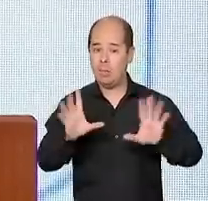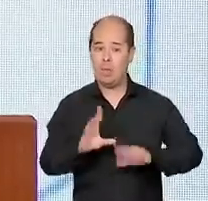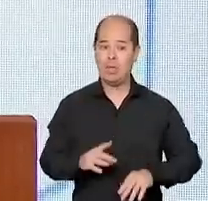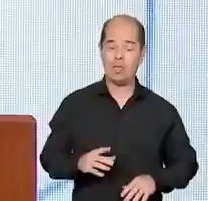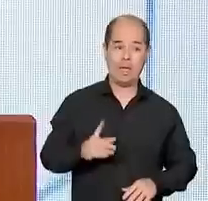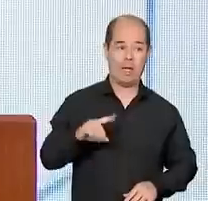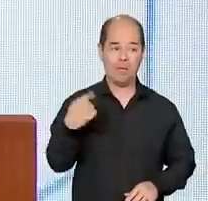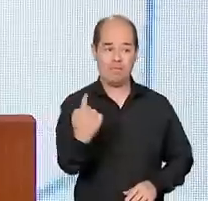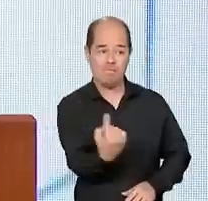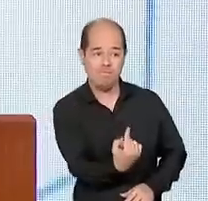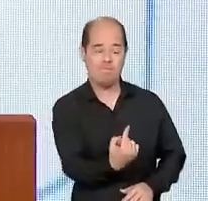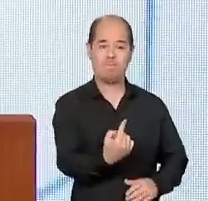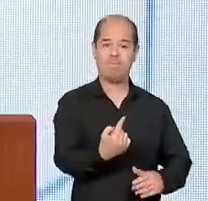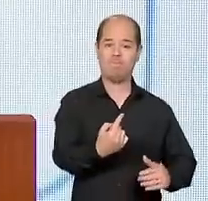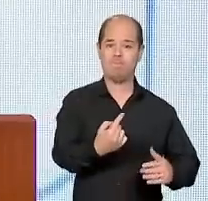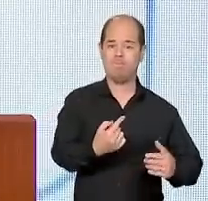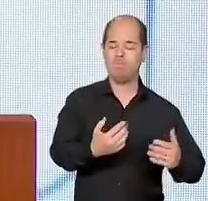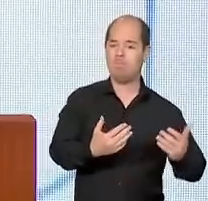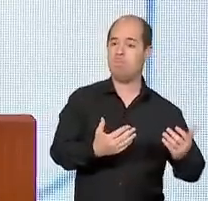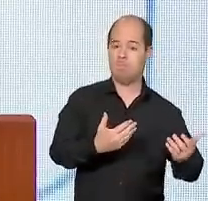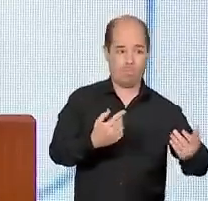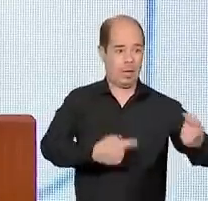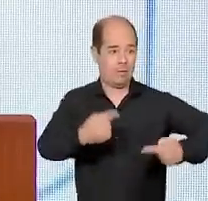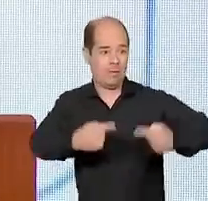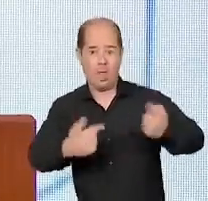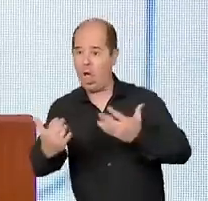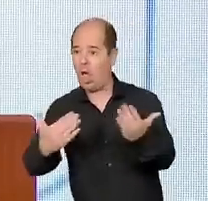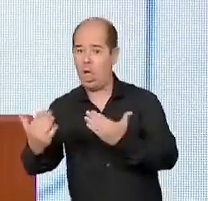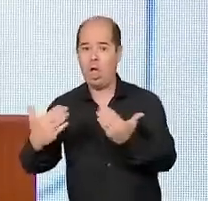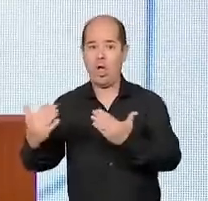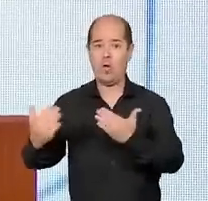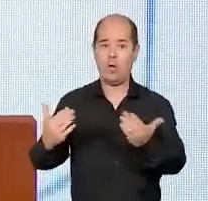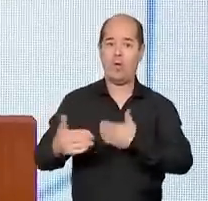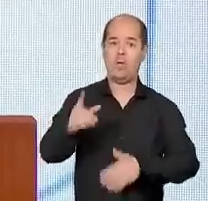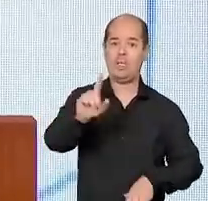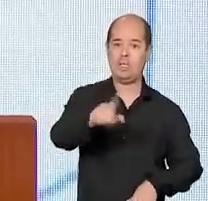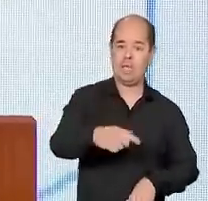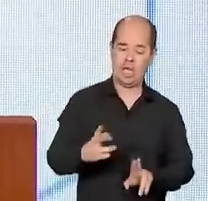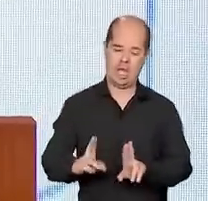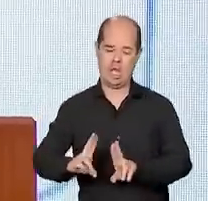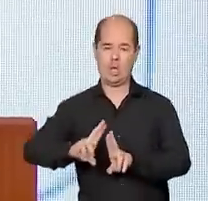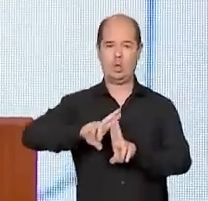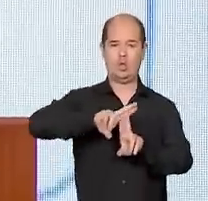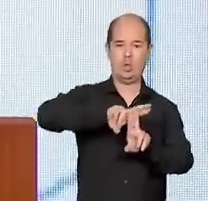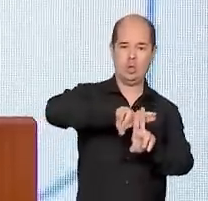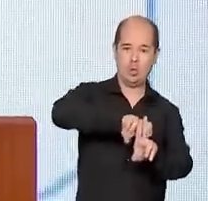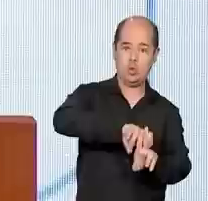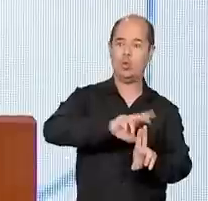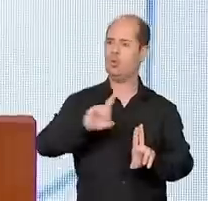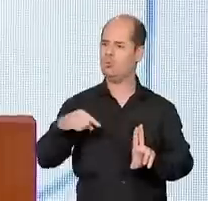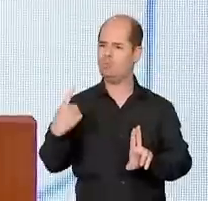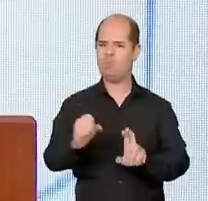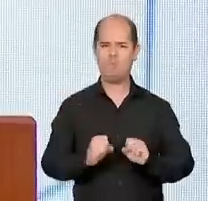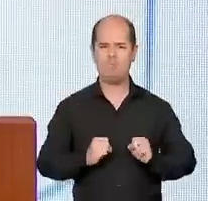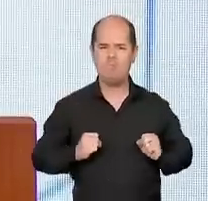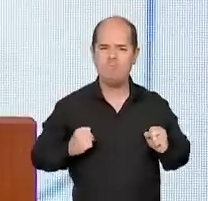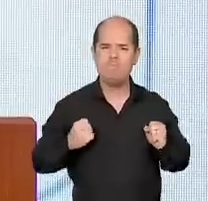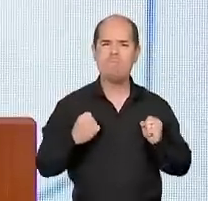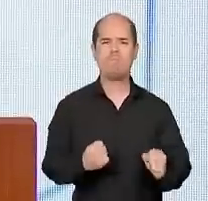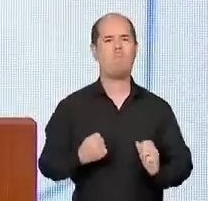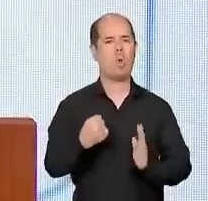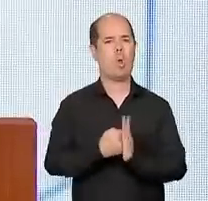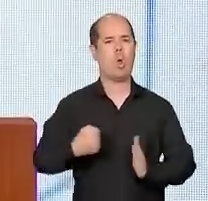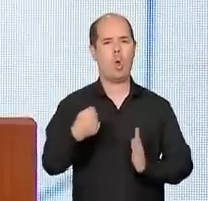pelo controle social do SUS, foi um dos principais instrumentos de luta do povo brasileiro nos